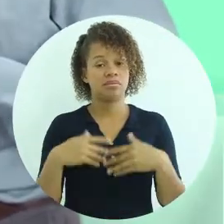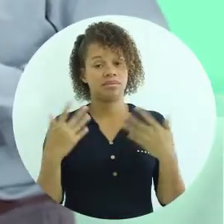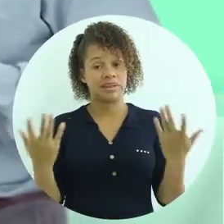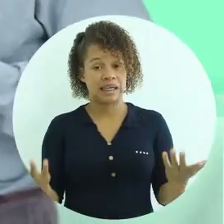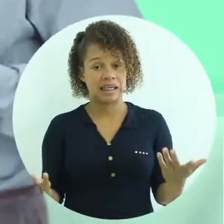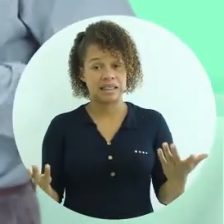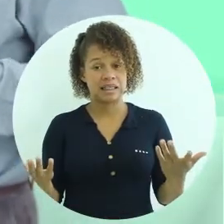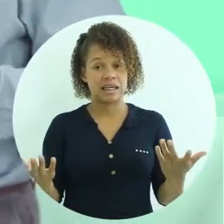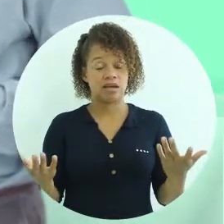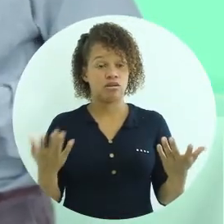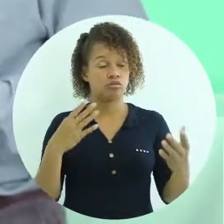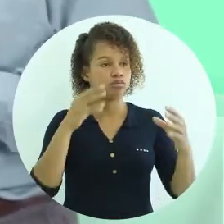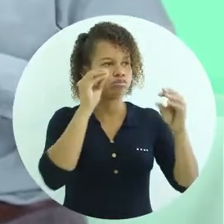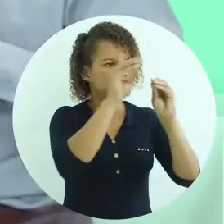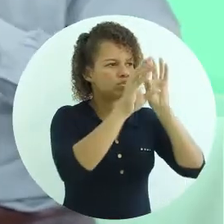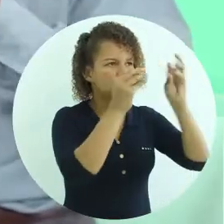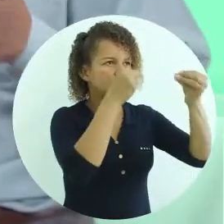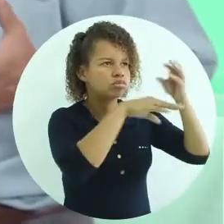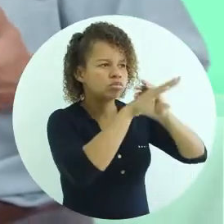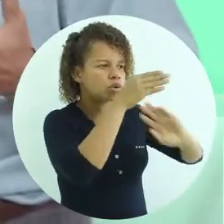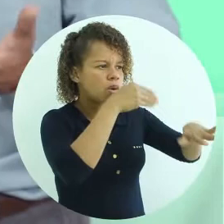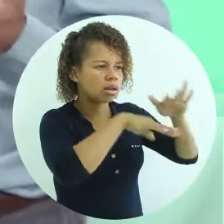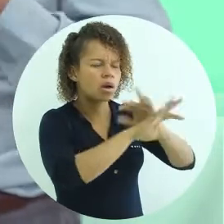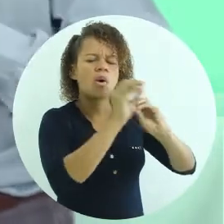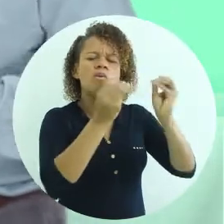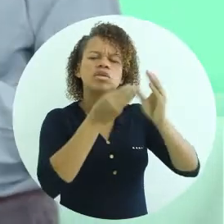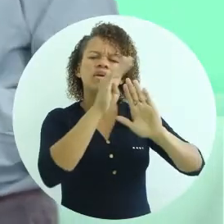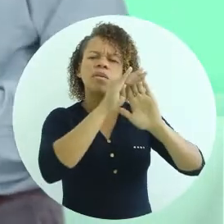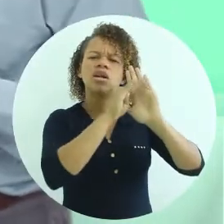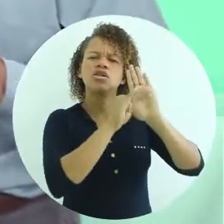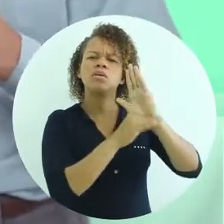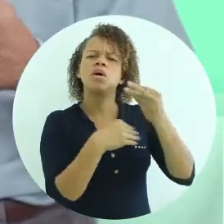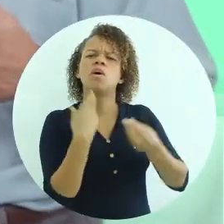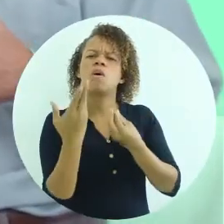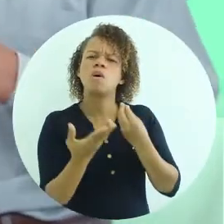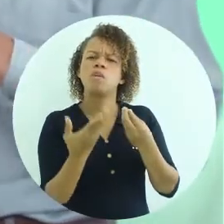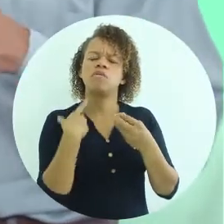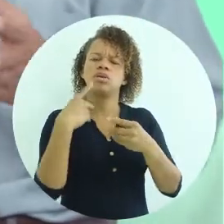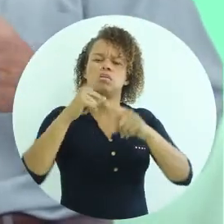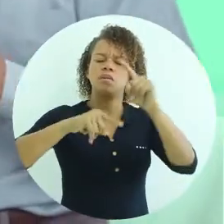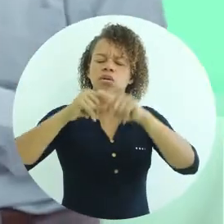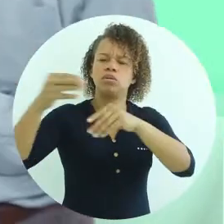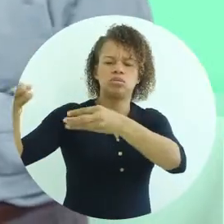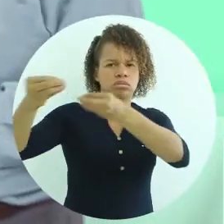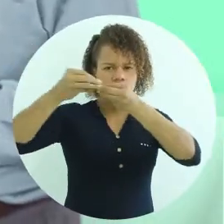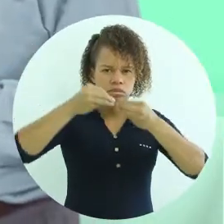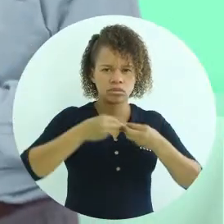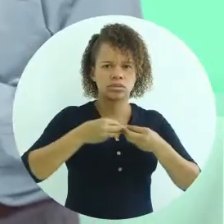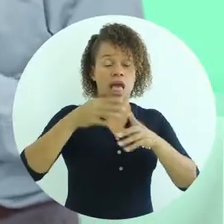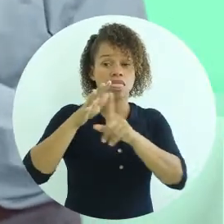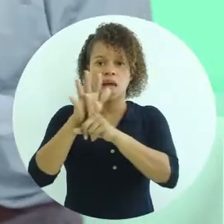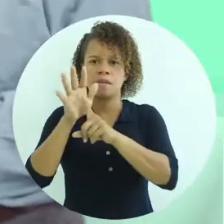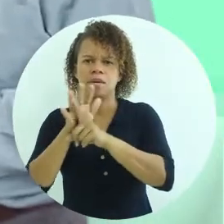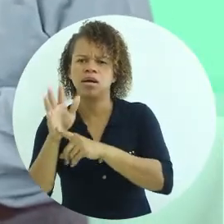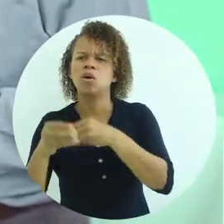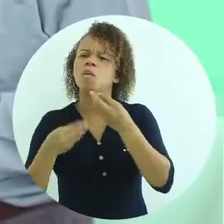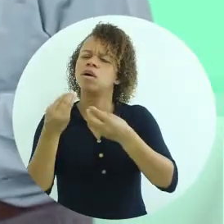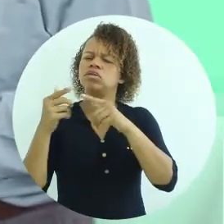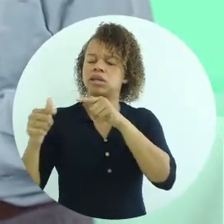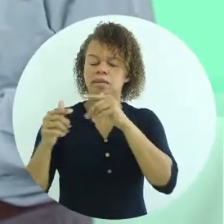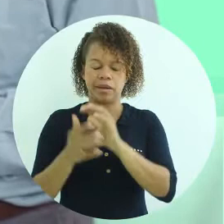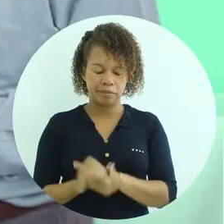ao estoque, como é que você faz o planejamento do estoque para trazer mais produtos ou em relação à demanda aqui, como é que você trabalha com